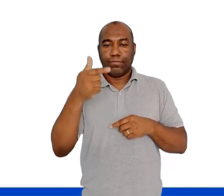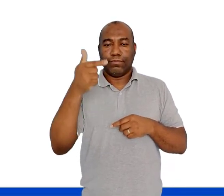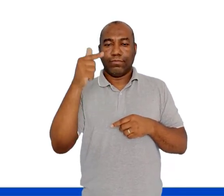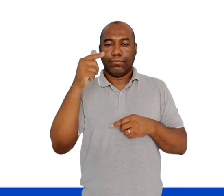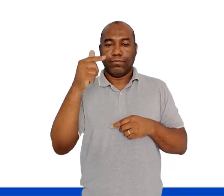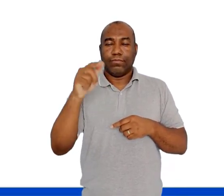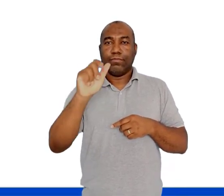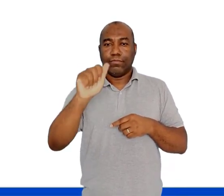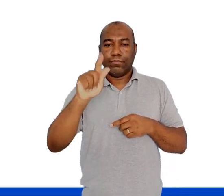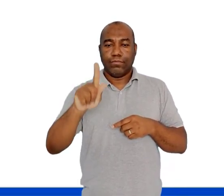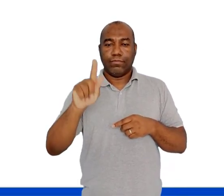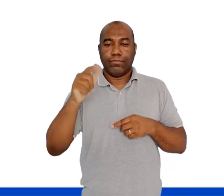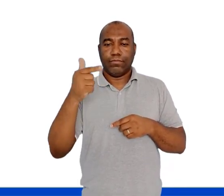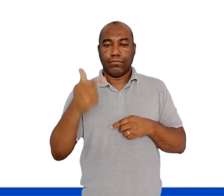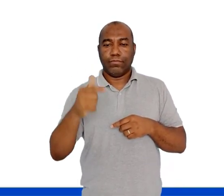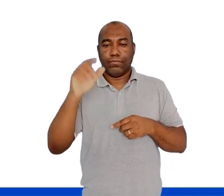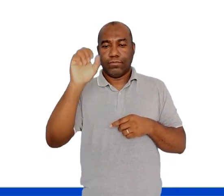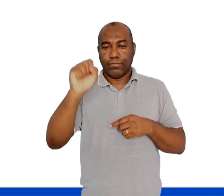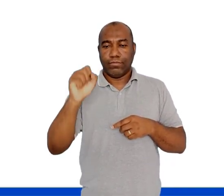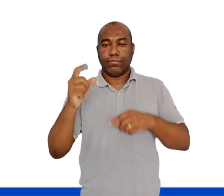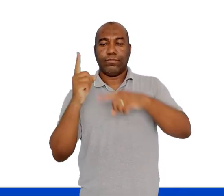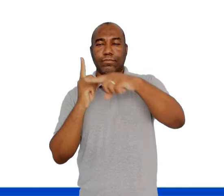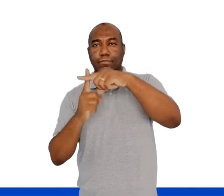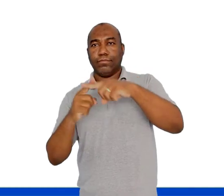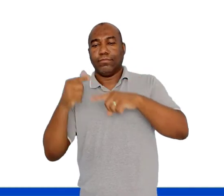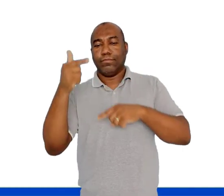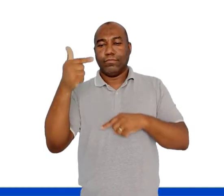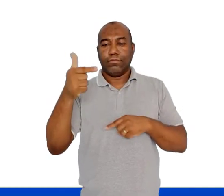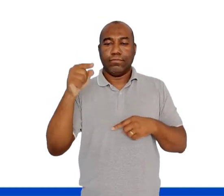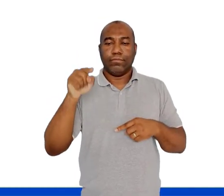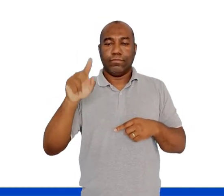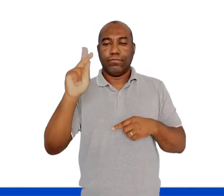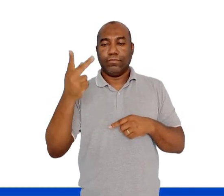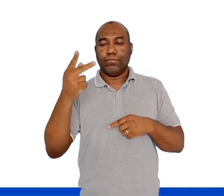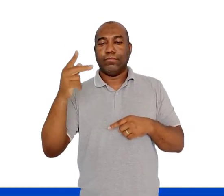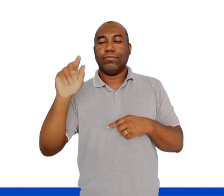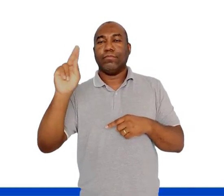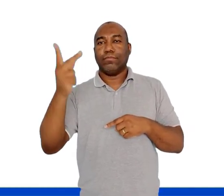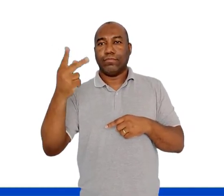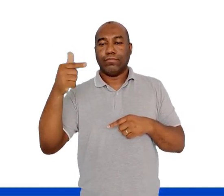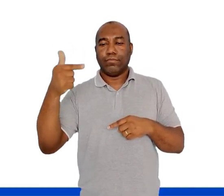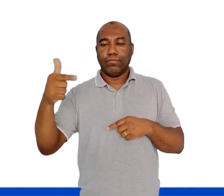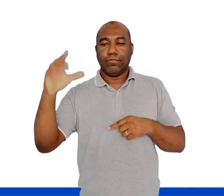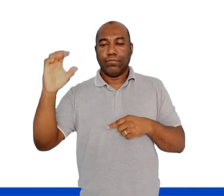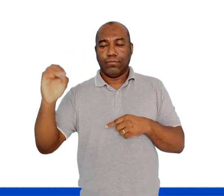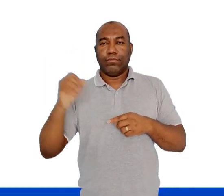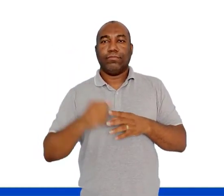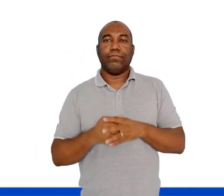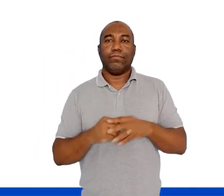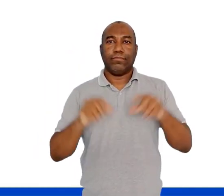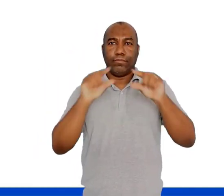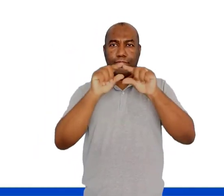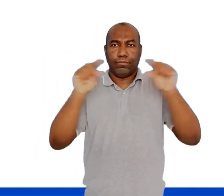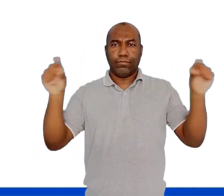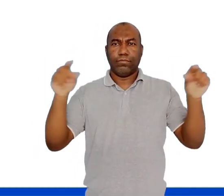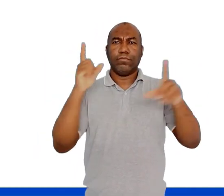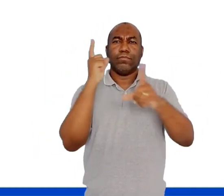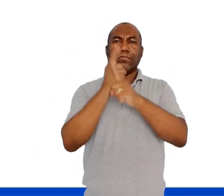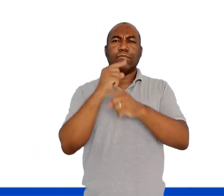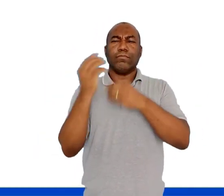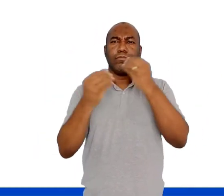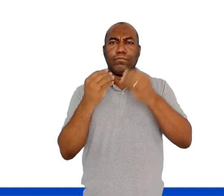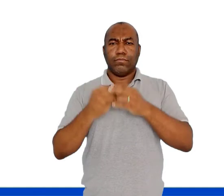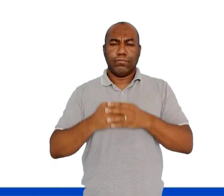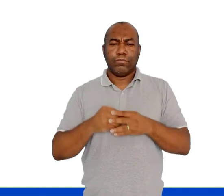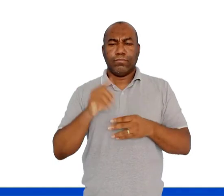Ag2S, mais duas vezes a entalpia da água. Então agora a gente substitui pelos valores que o próprio exercício te deu. Mas professor, no primeiro